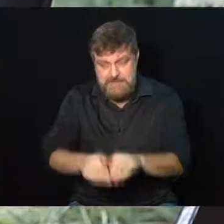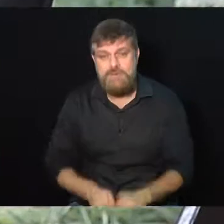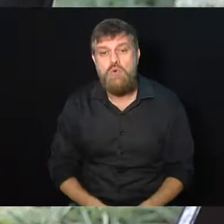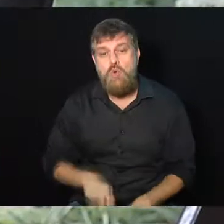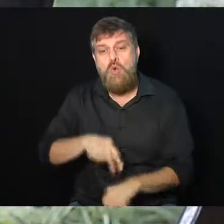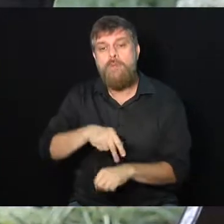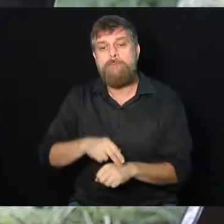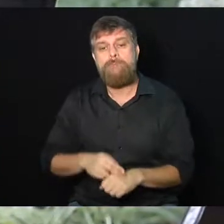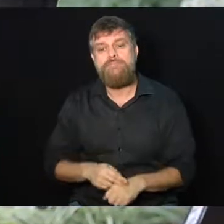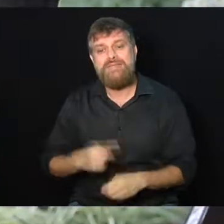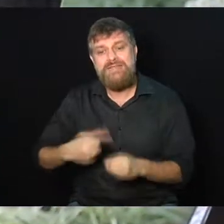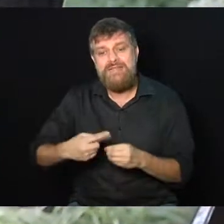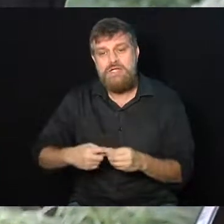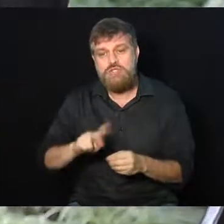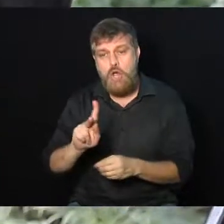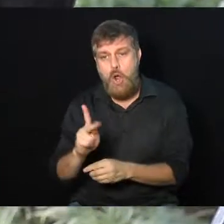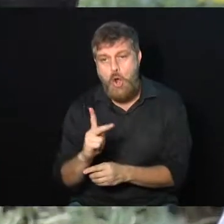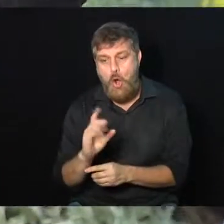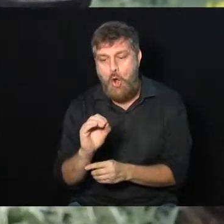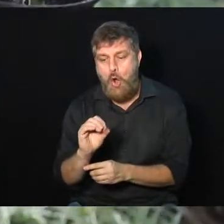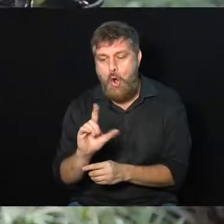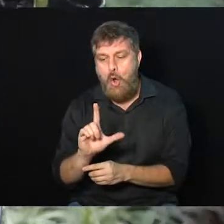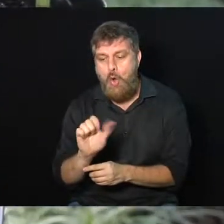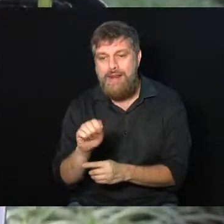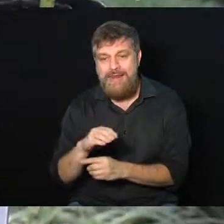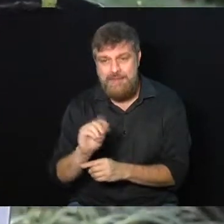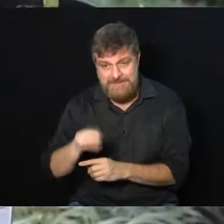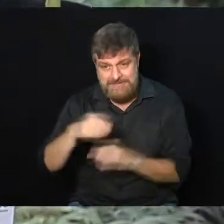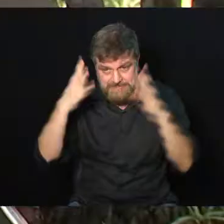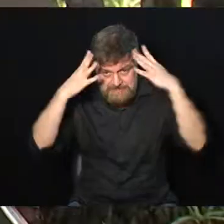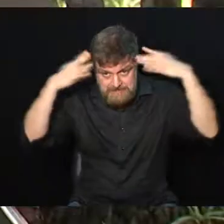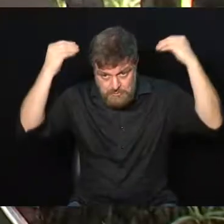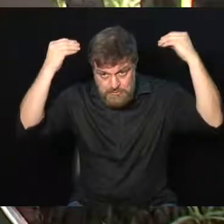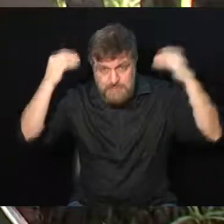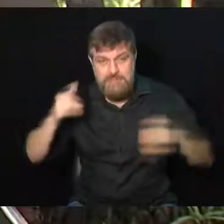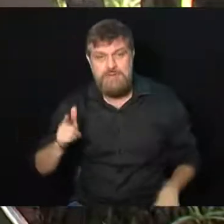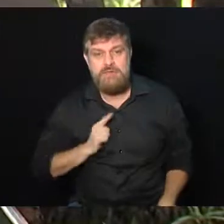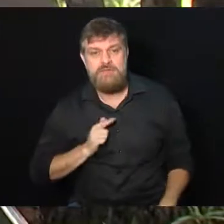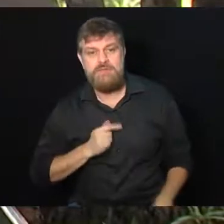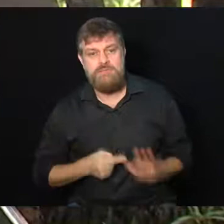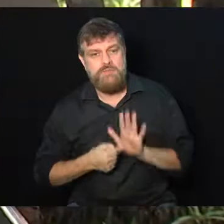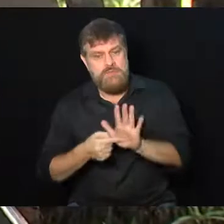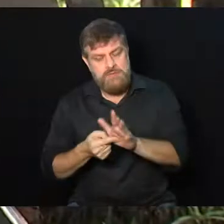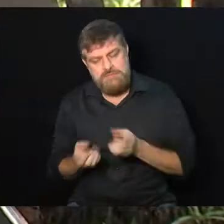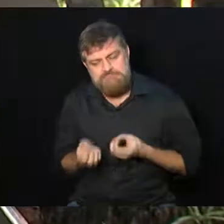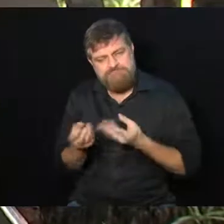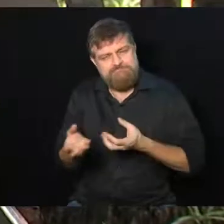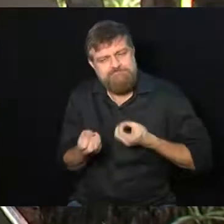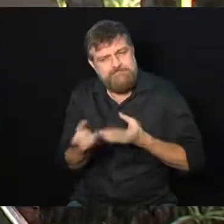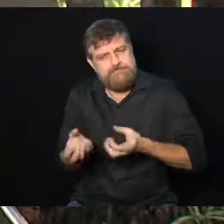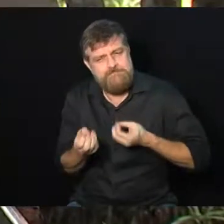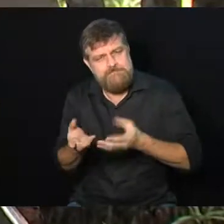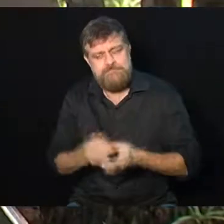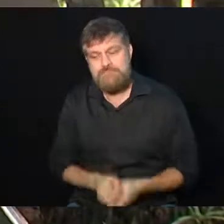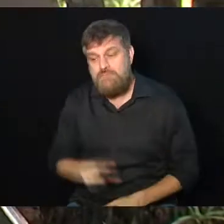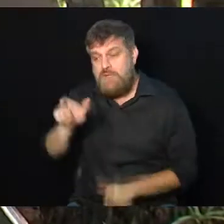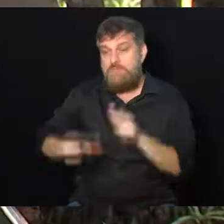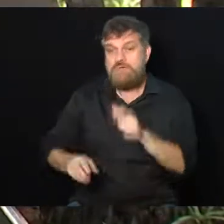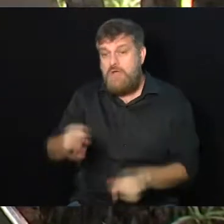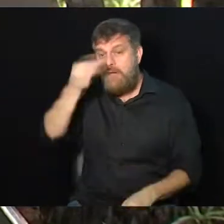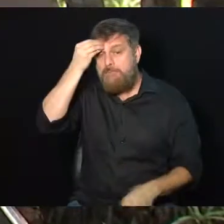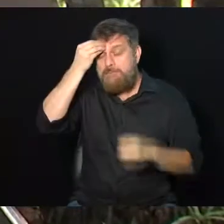é falar da importância desses insetos para o meio ambiente. Promover e levar estudos que expliquem toda